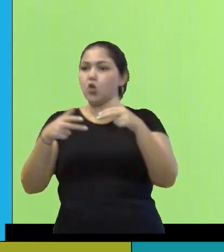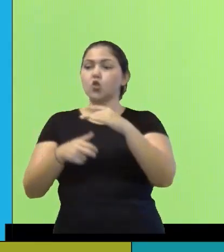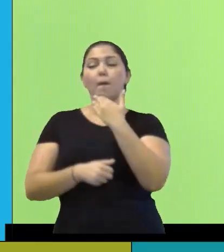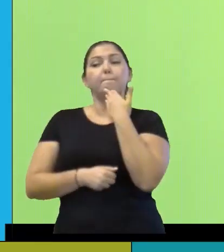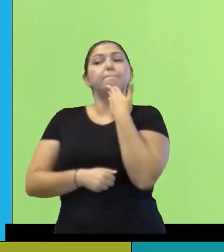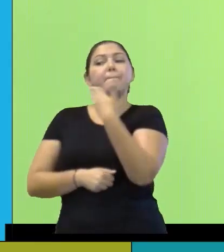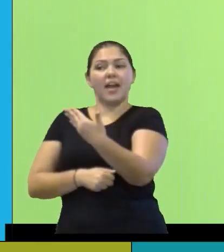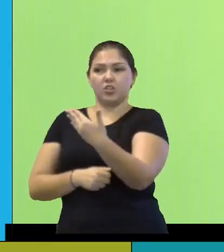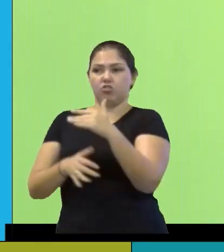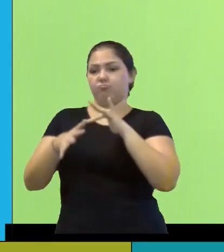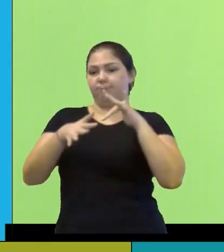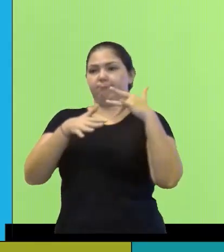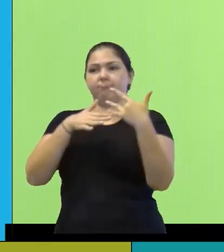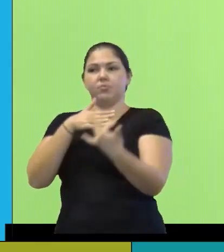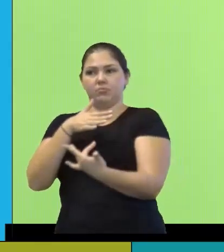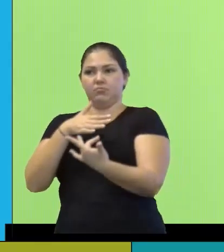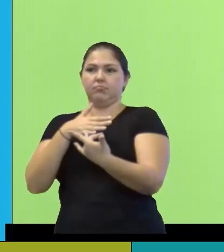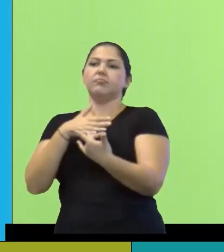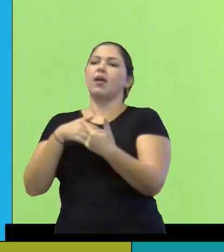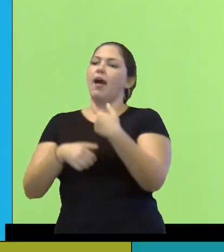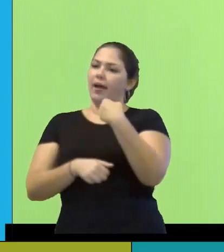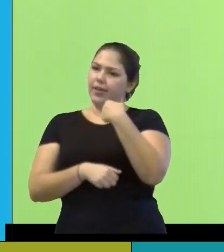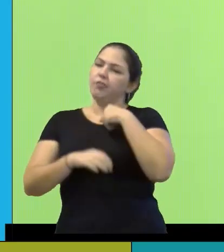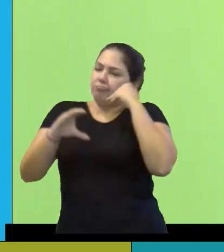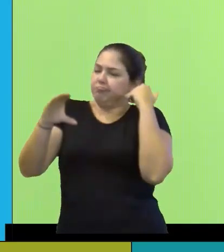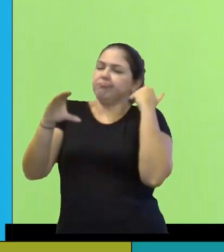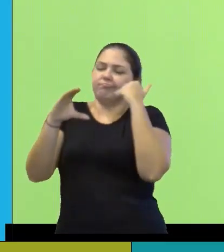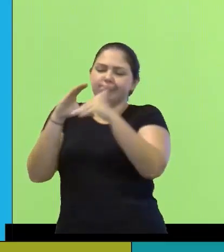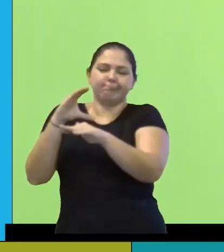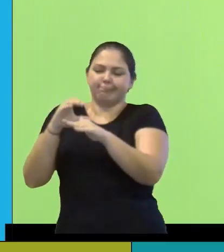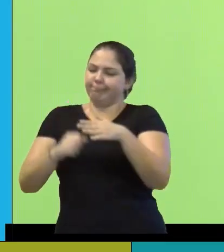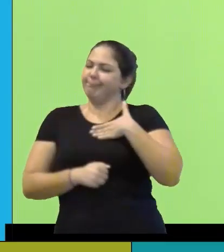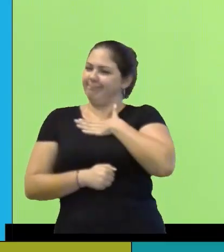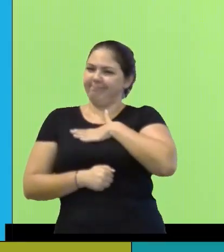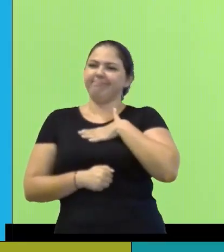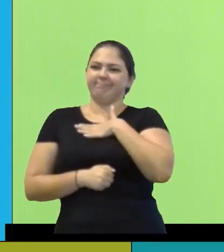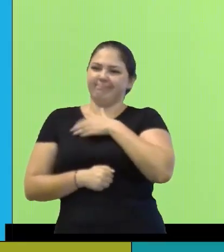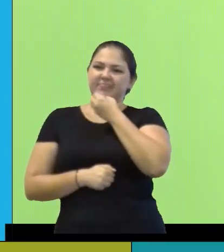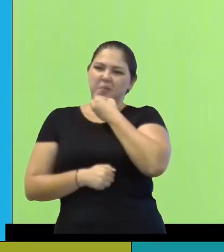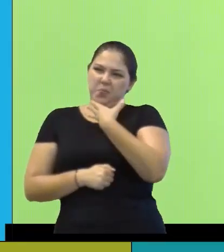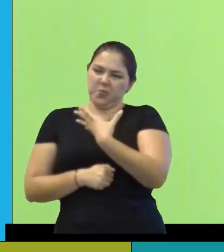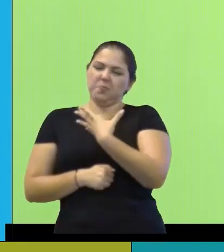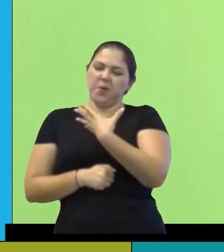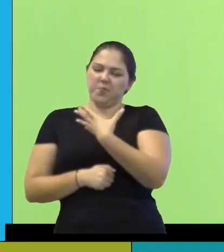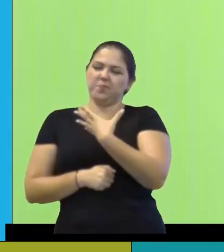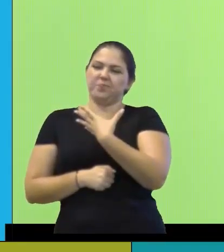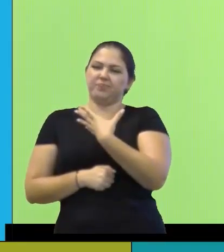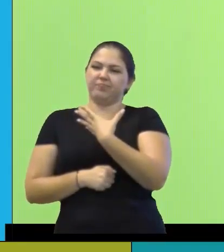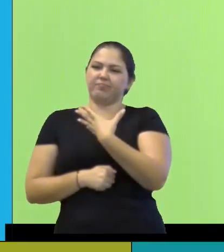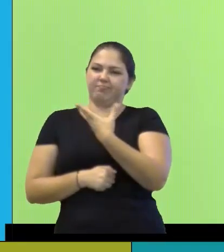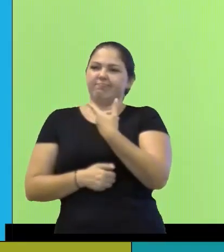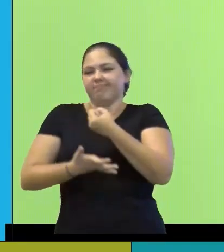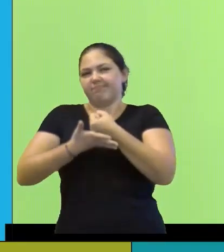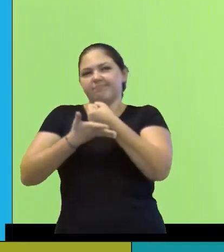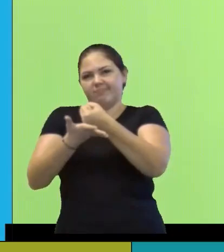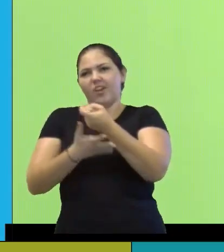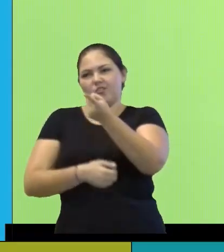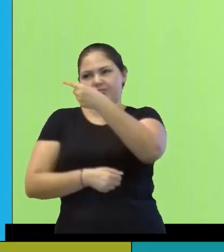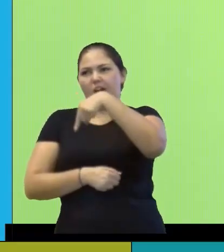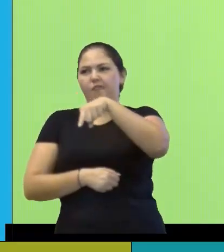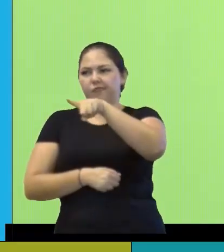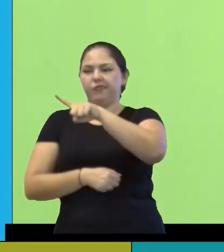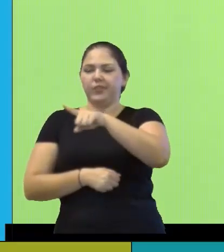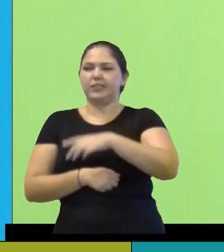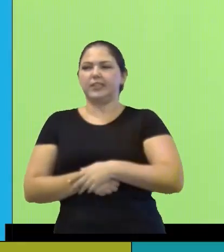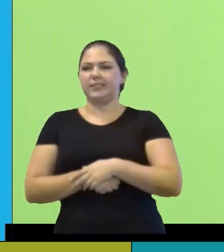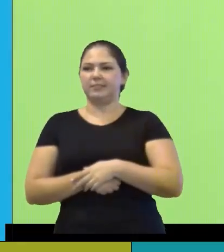me seguir lá nas redes sociais, que será um enorme prazer, uma grande alegria poder colaborar, contribuir com